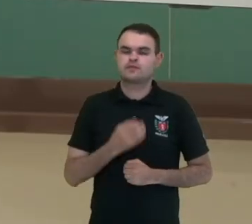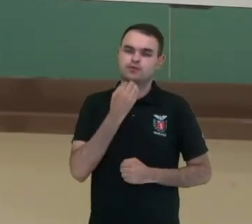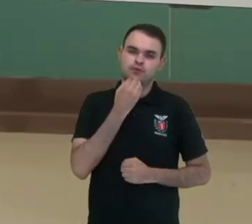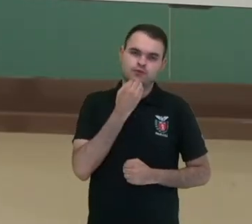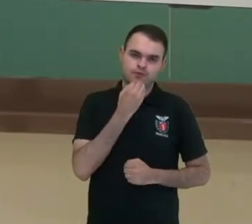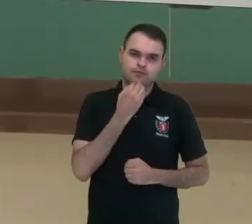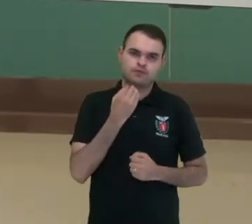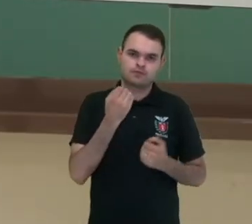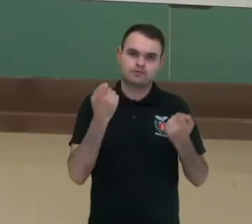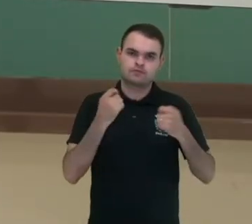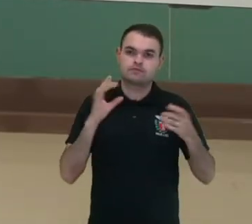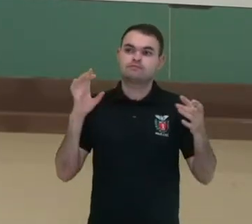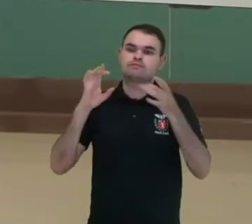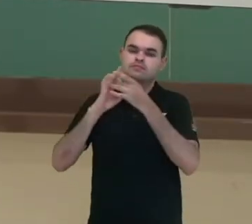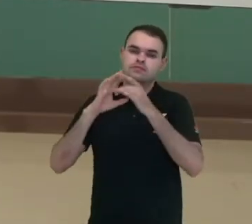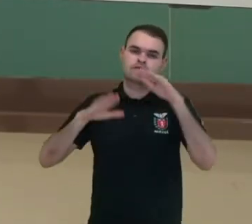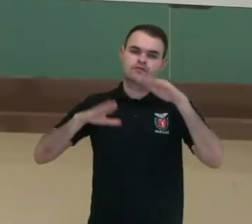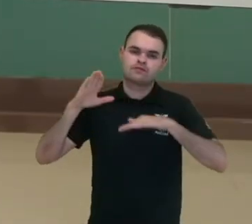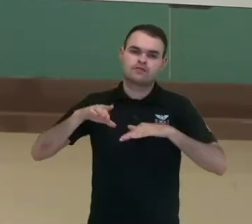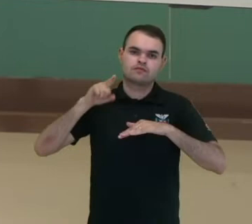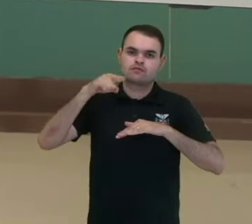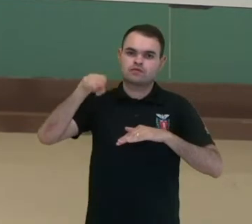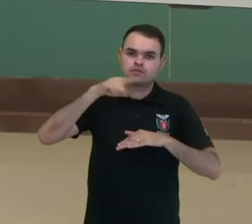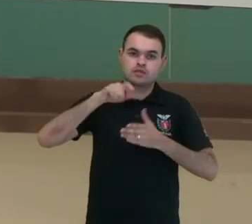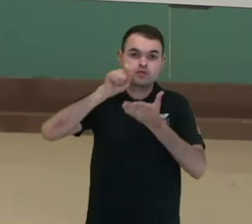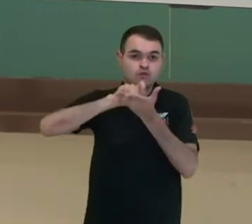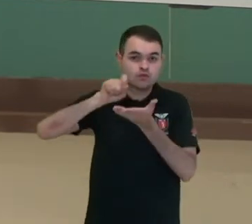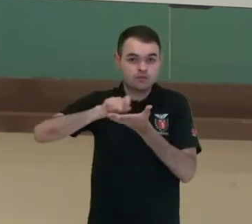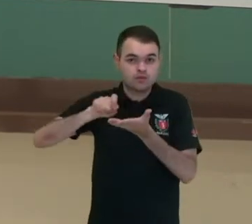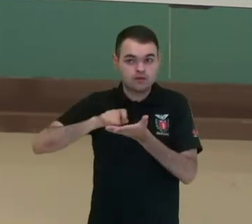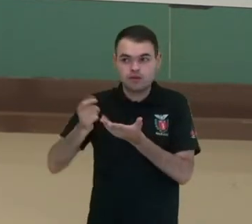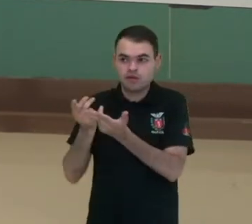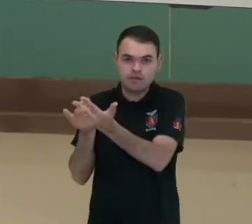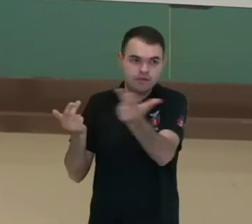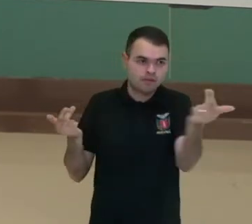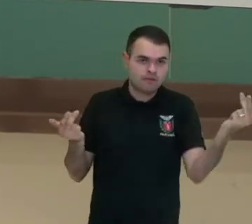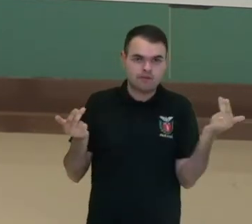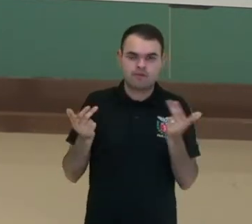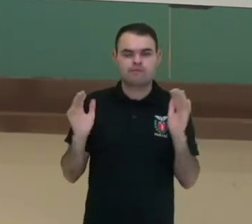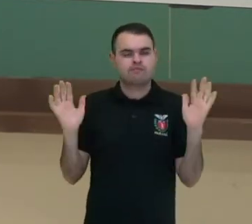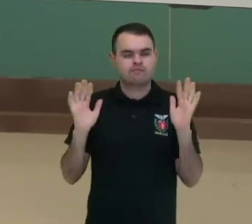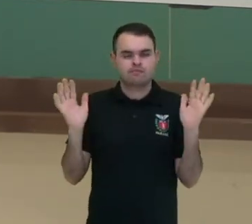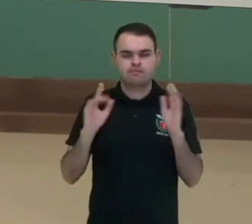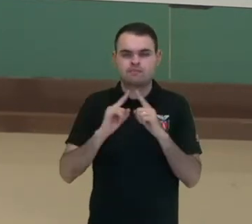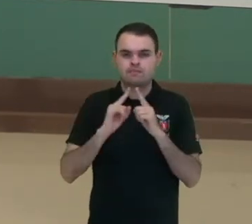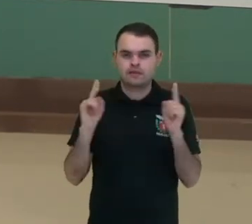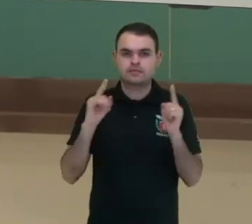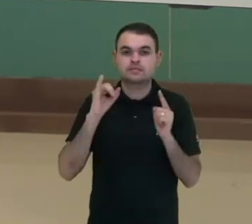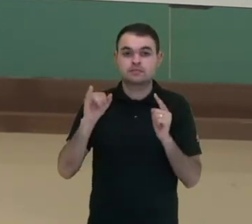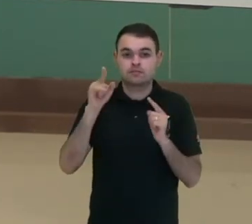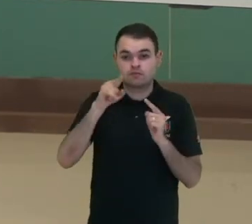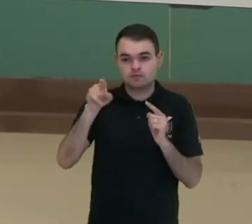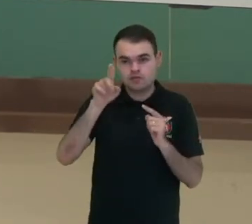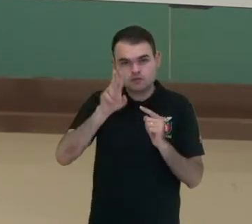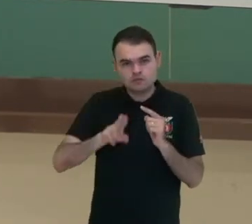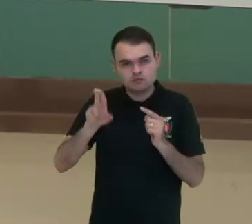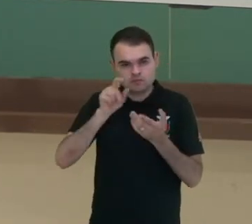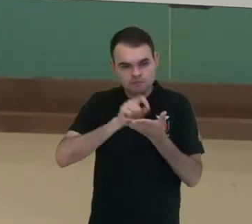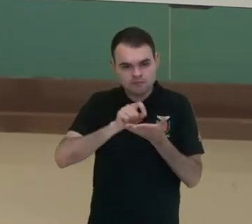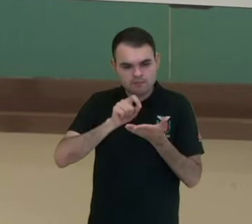ipsis literis provavelmente vocês não aí escreveram com as mesmas palavras, mas se as palavras que vocês